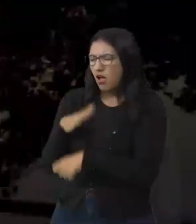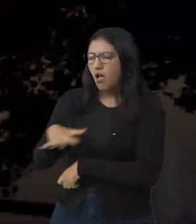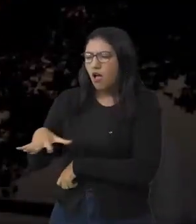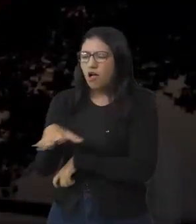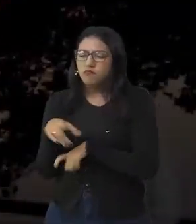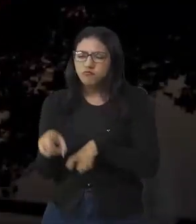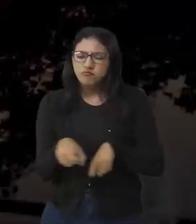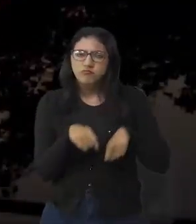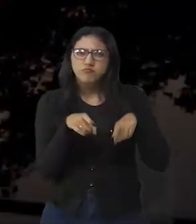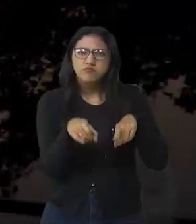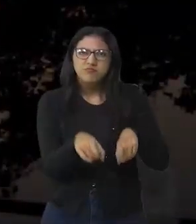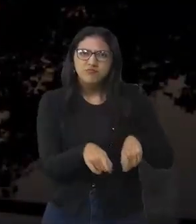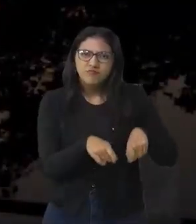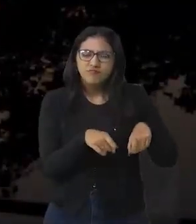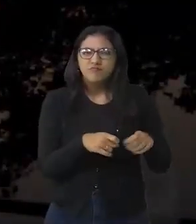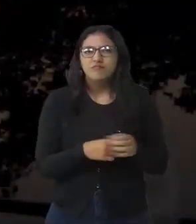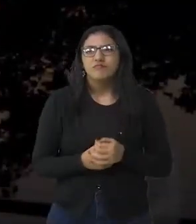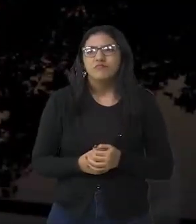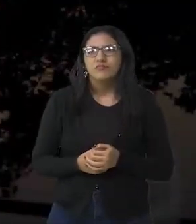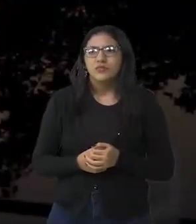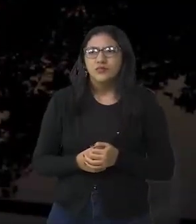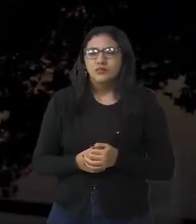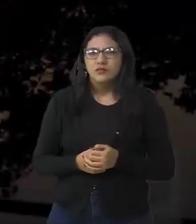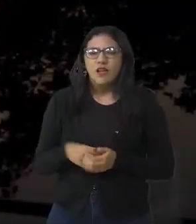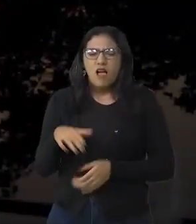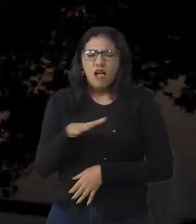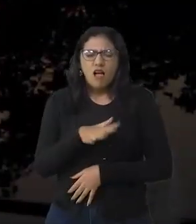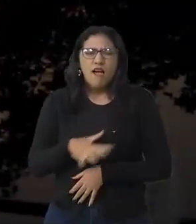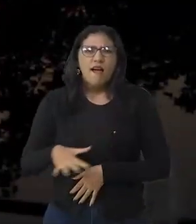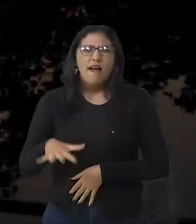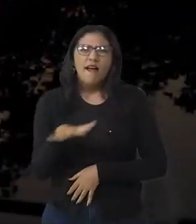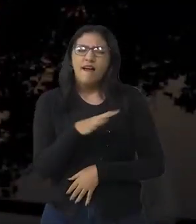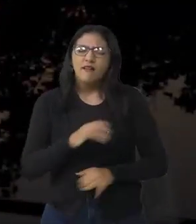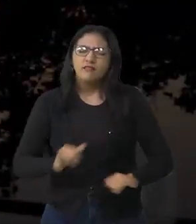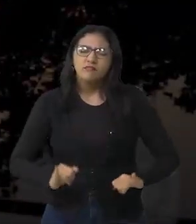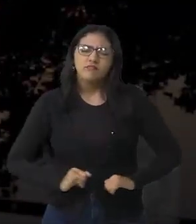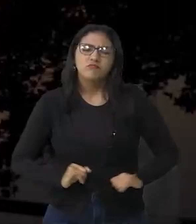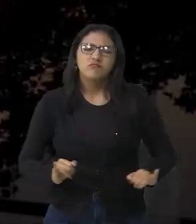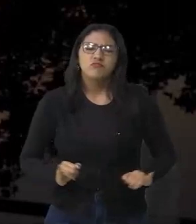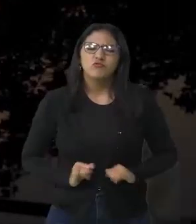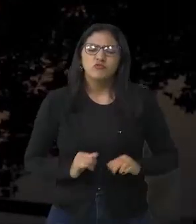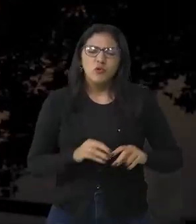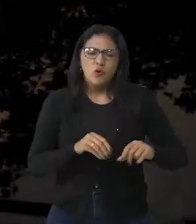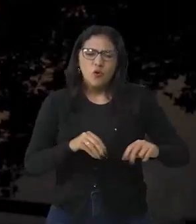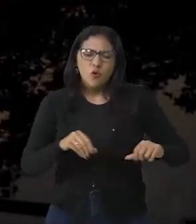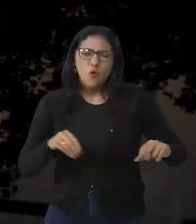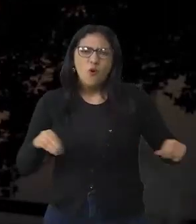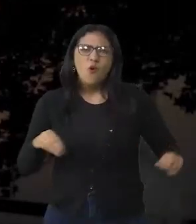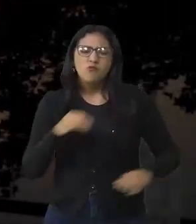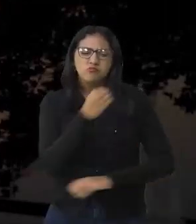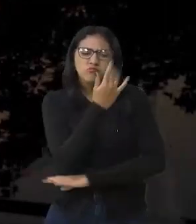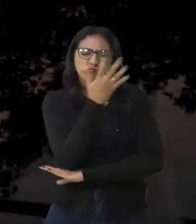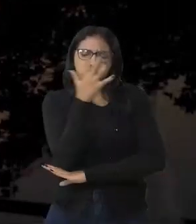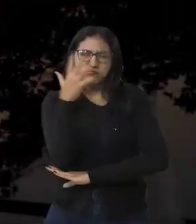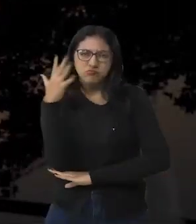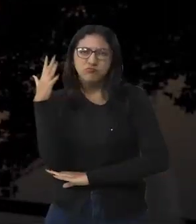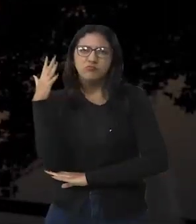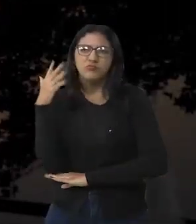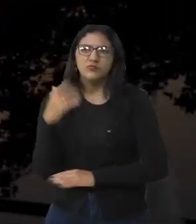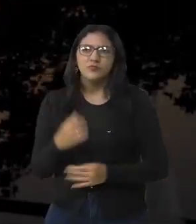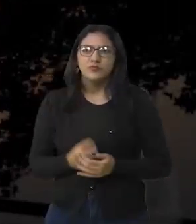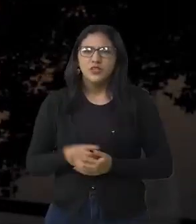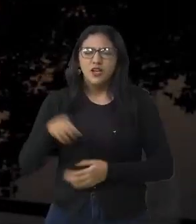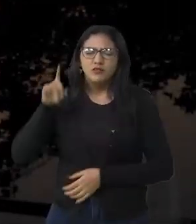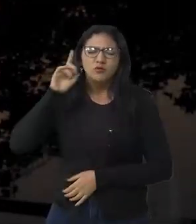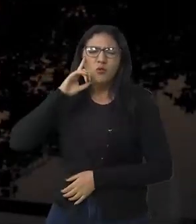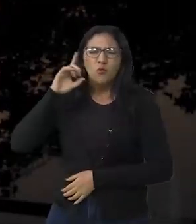da natureza usada e abandonada e de uma terra arrasada e de um deserto verde que